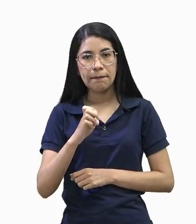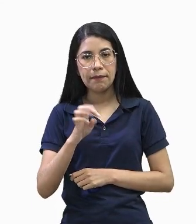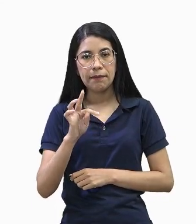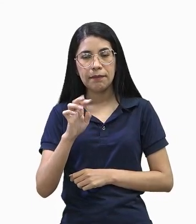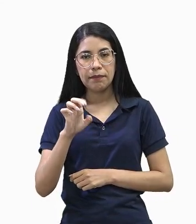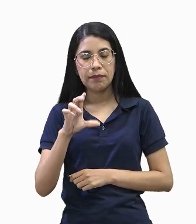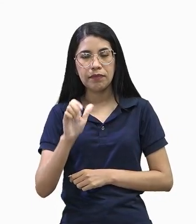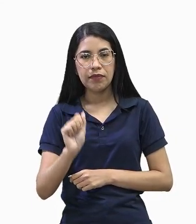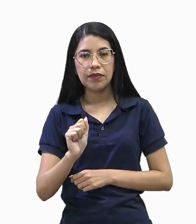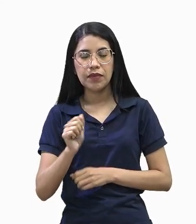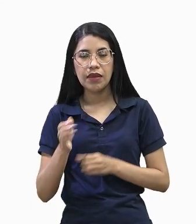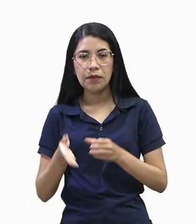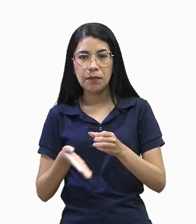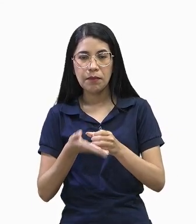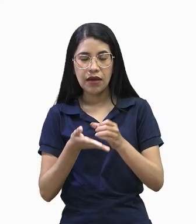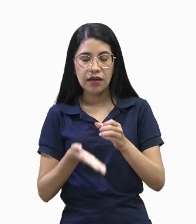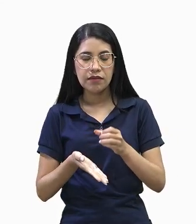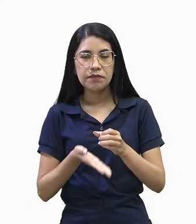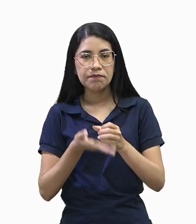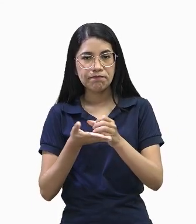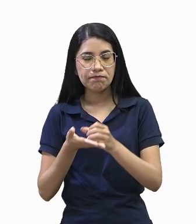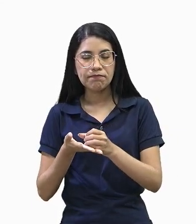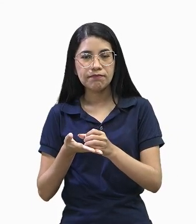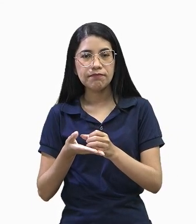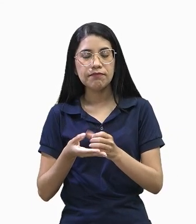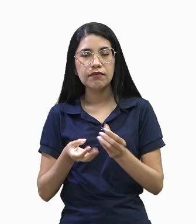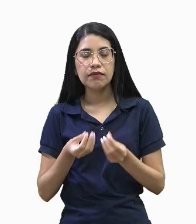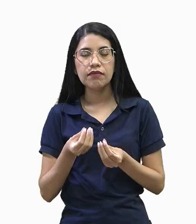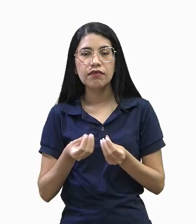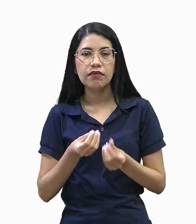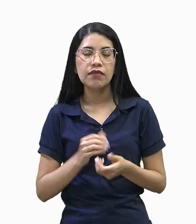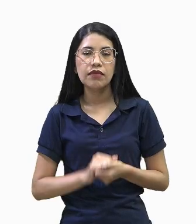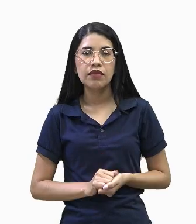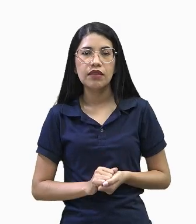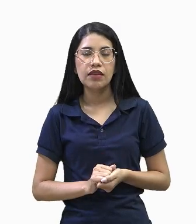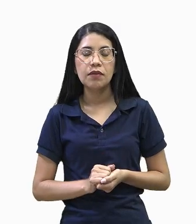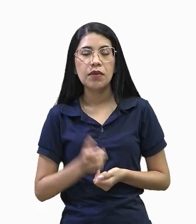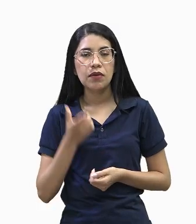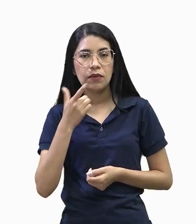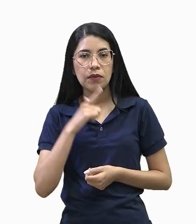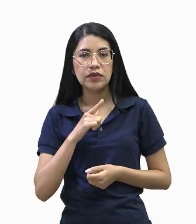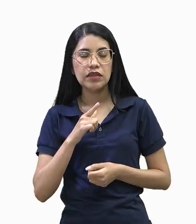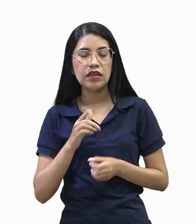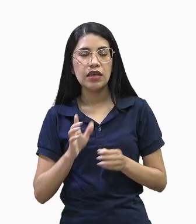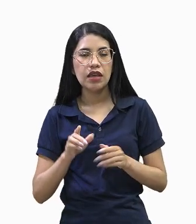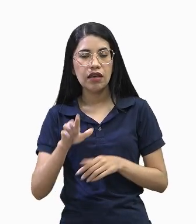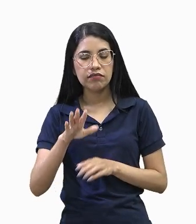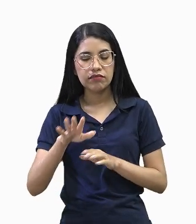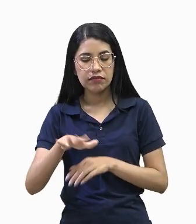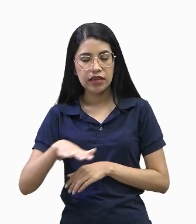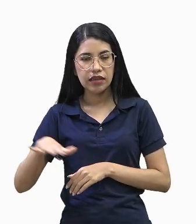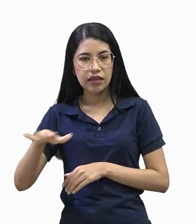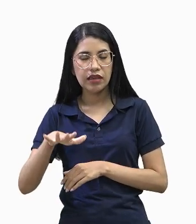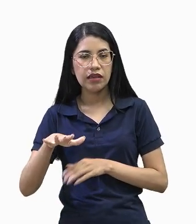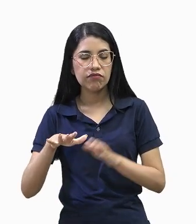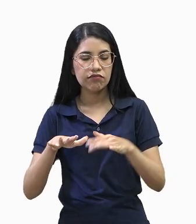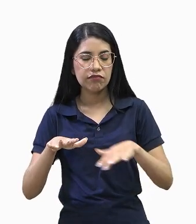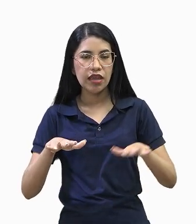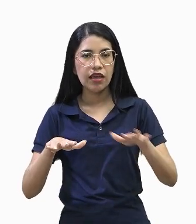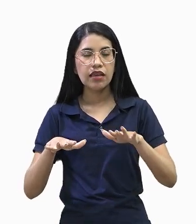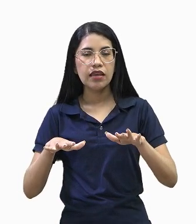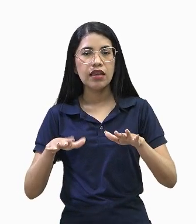ou volante, como chamam no jogo, de forma que ele caia no lado adversário, no